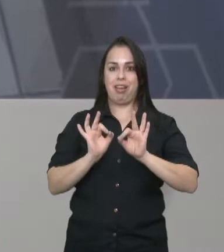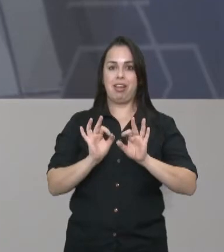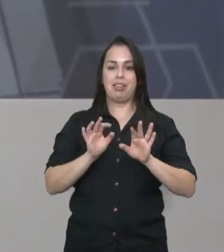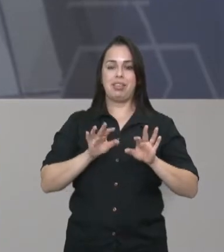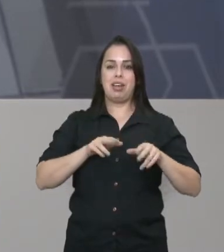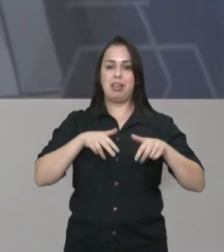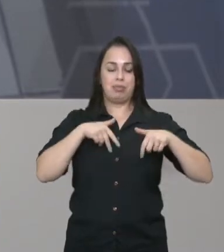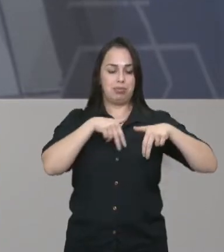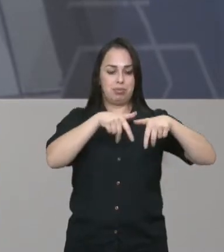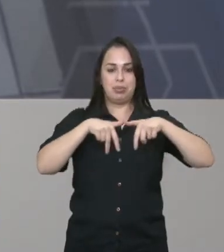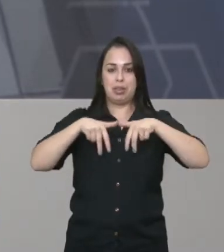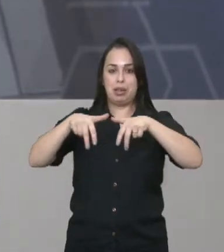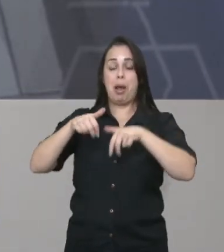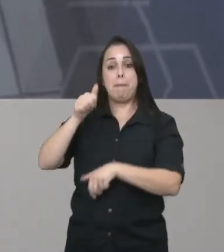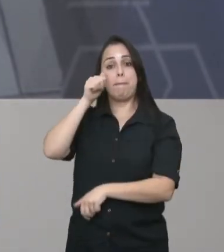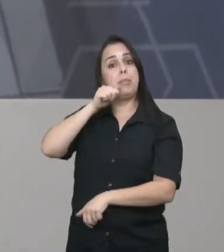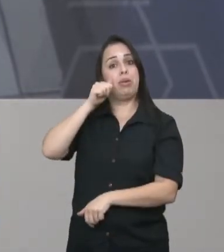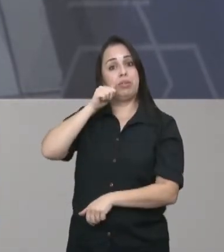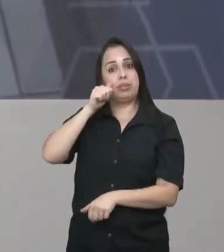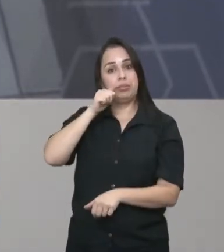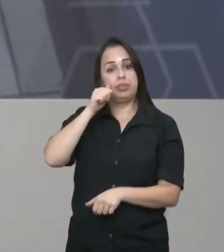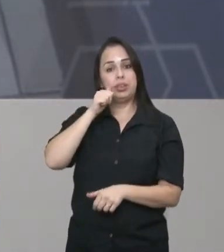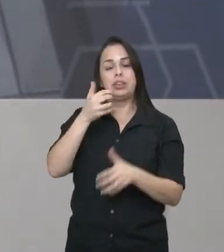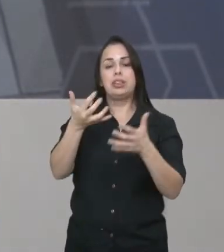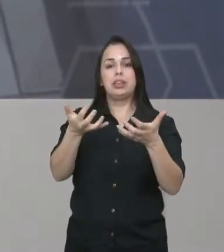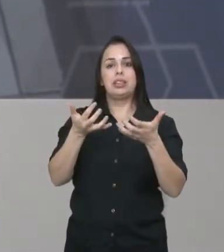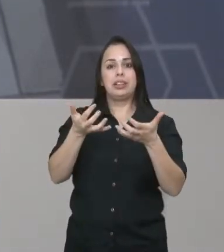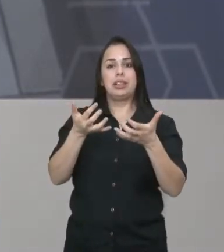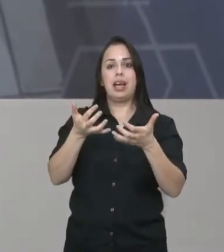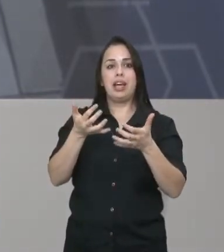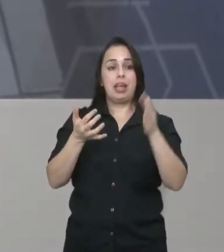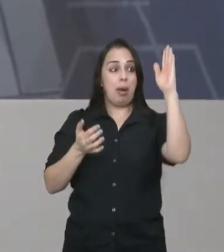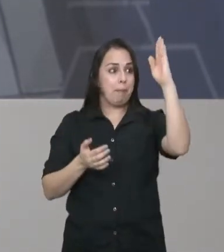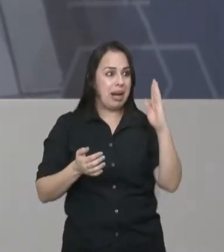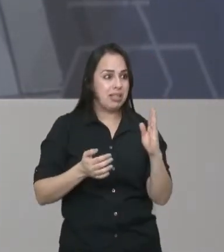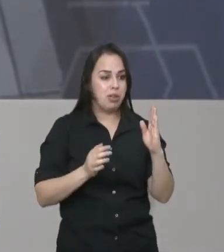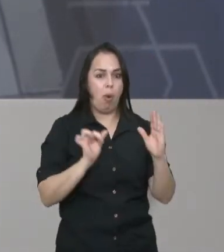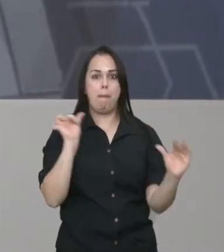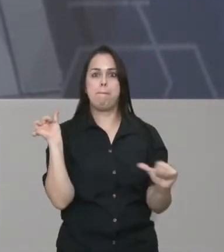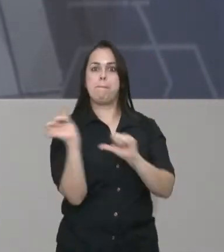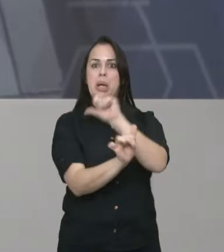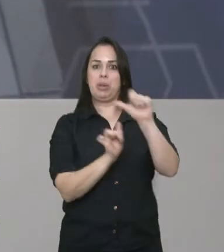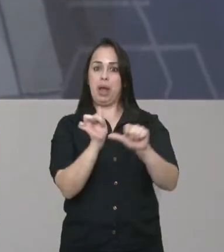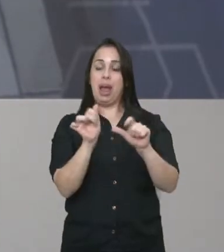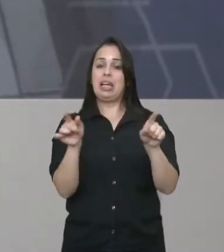mulheres, mulheres que querem um Brasil diferente,